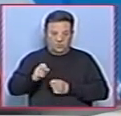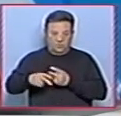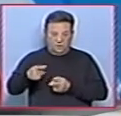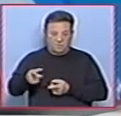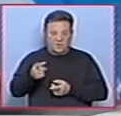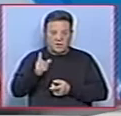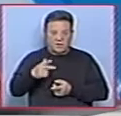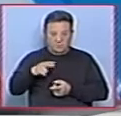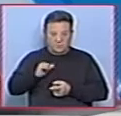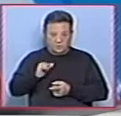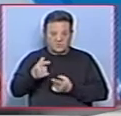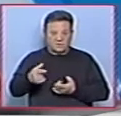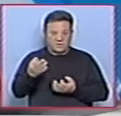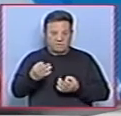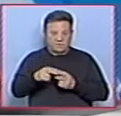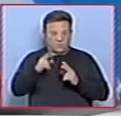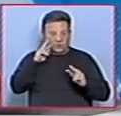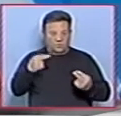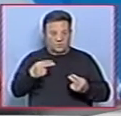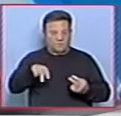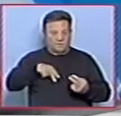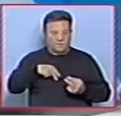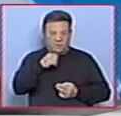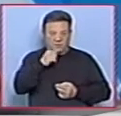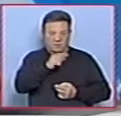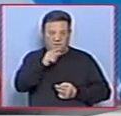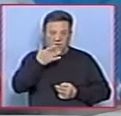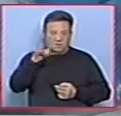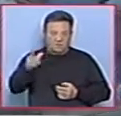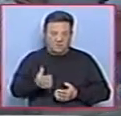geração é portuguesa e tem vindo a ser reconhecida e premiada lá fora.